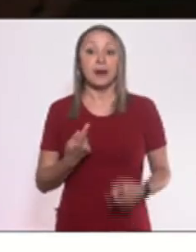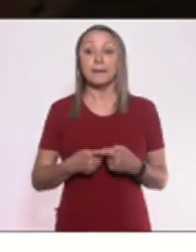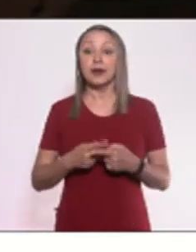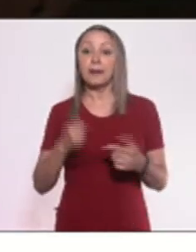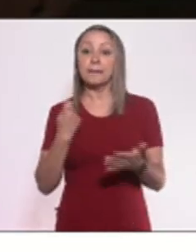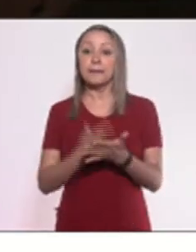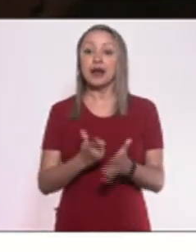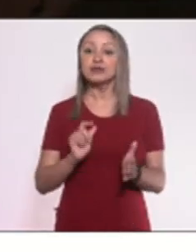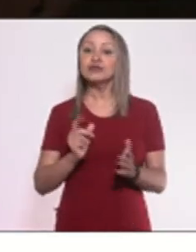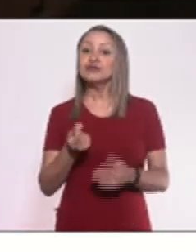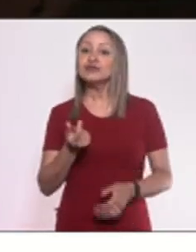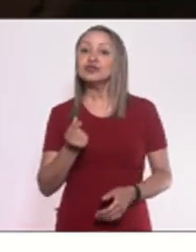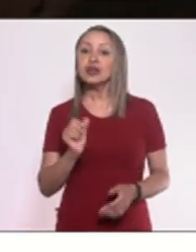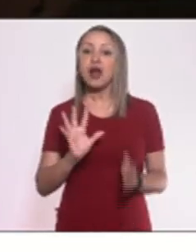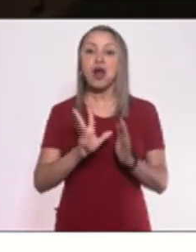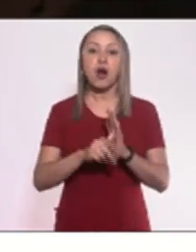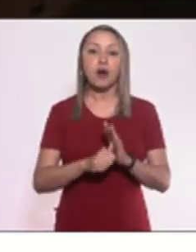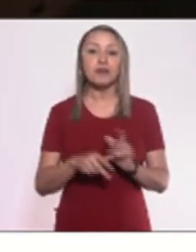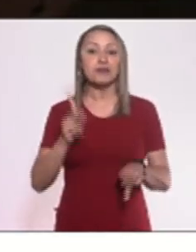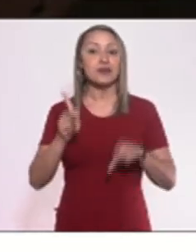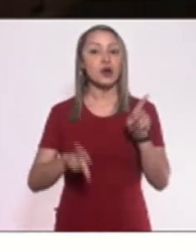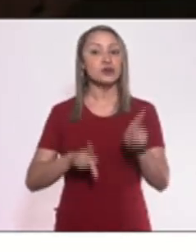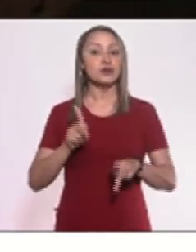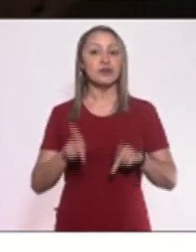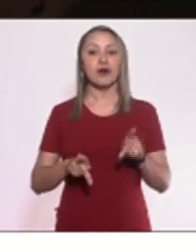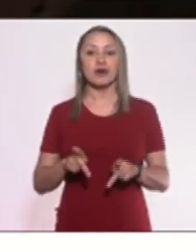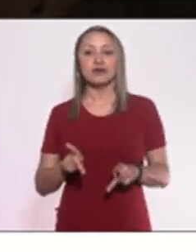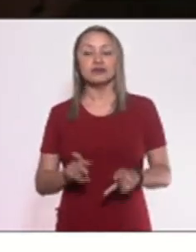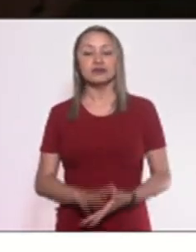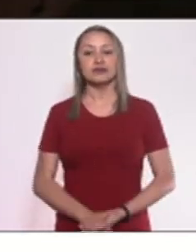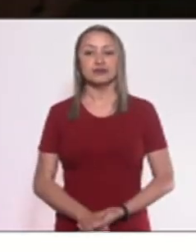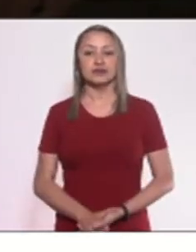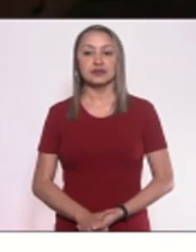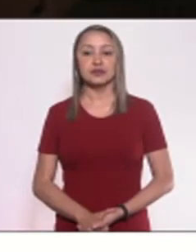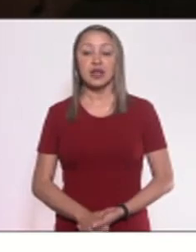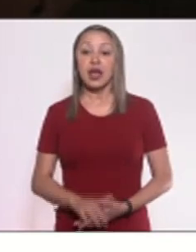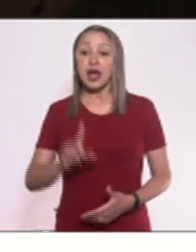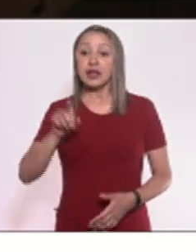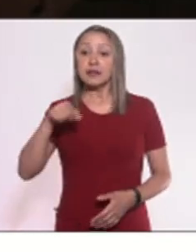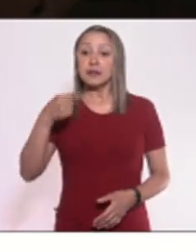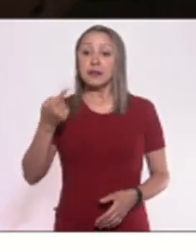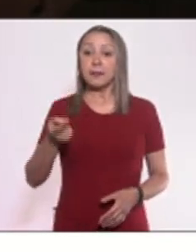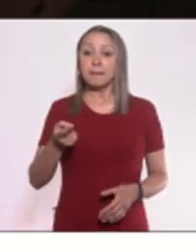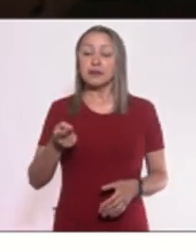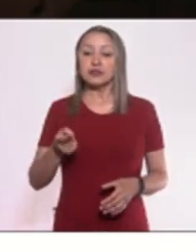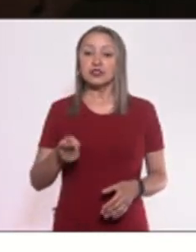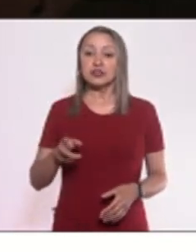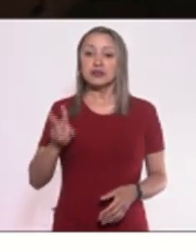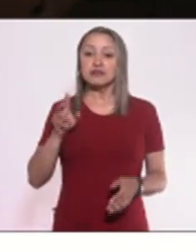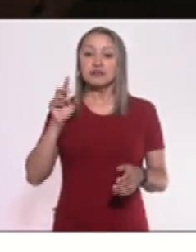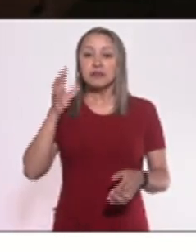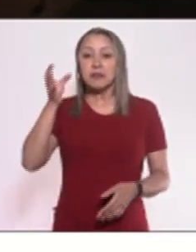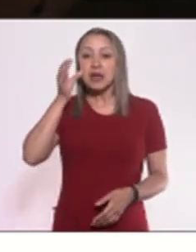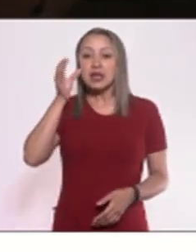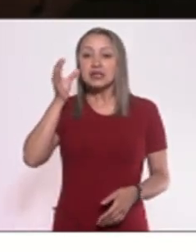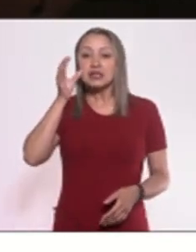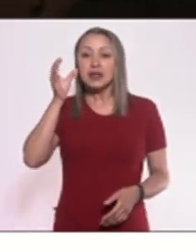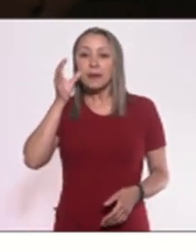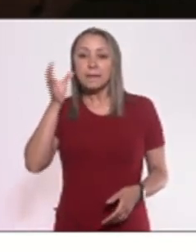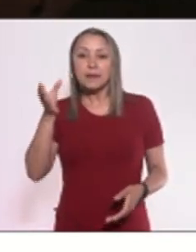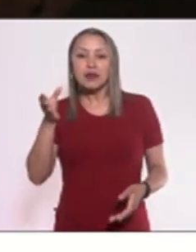dinheiro usurpado da população. Aí, quando computou esse prazo, deu